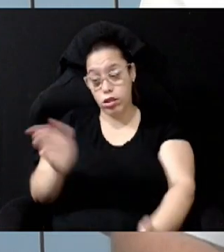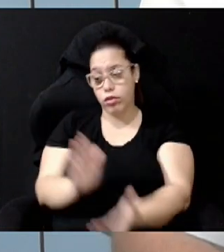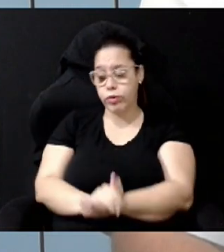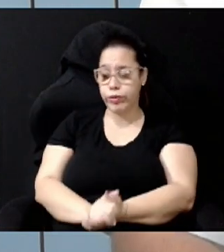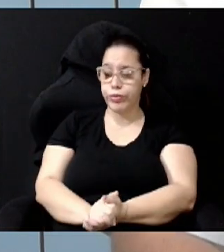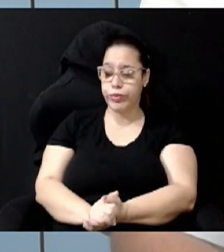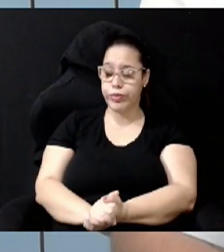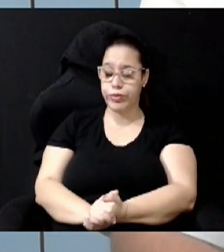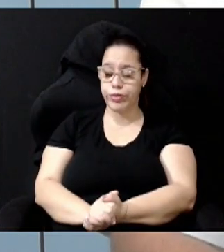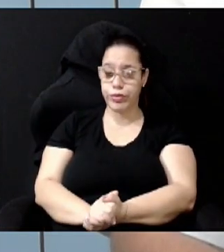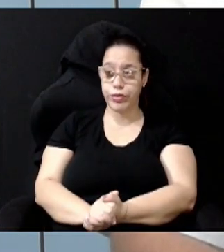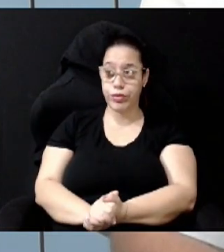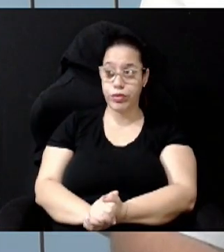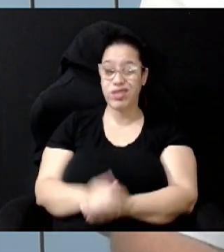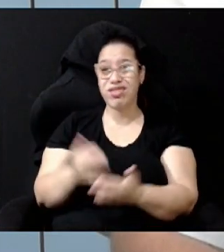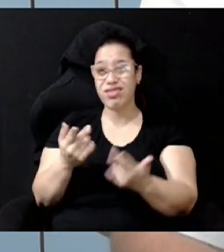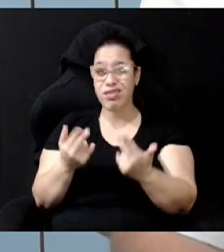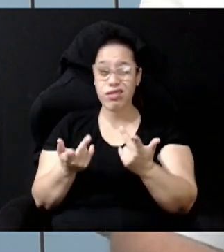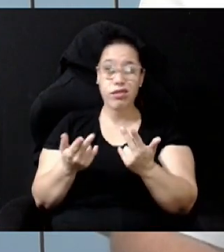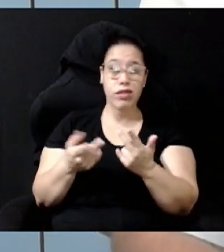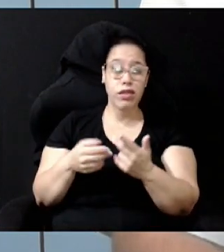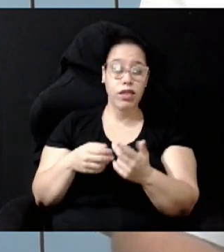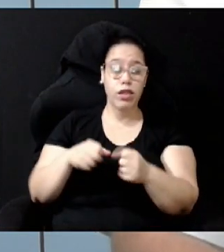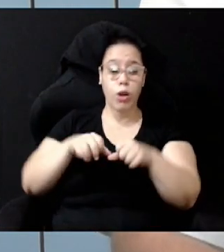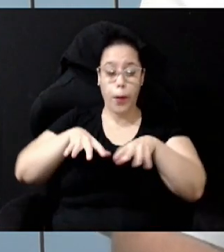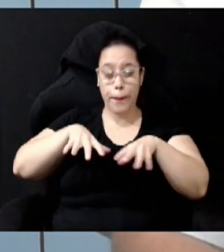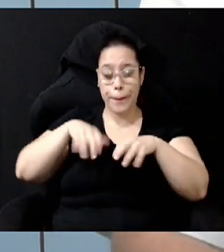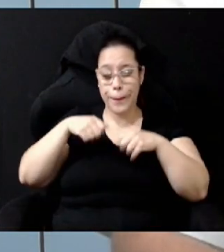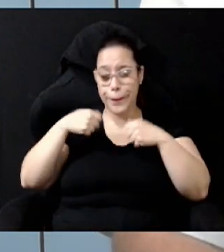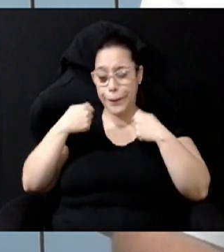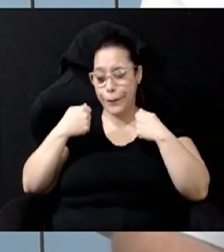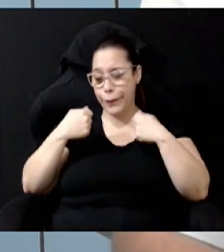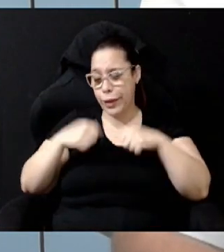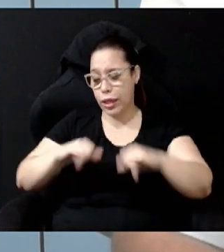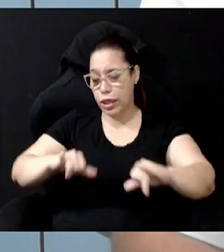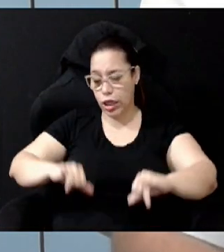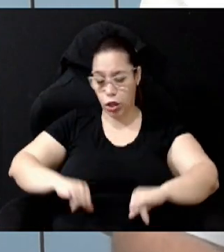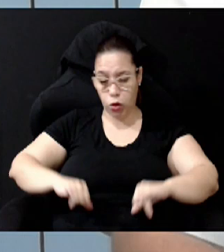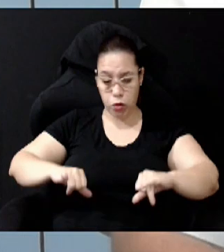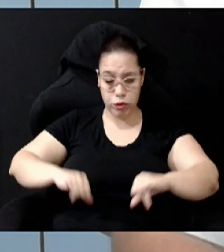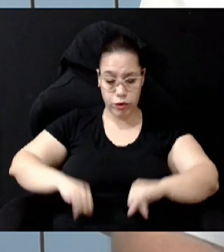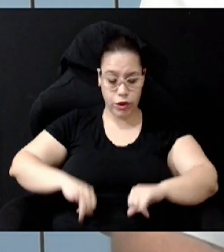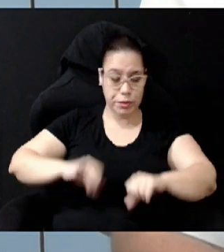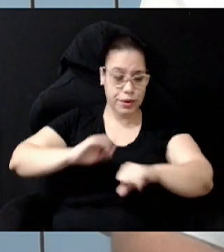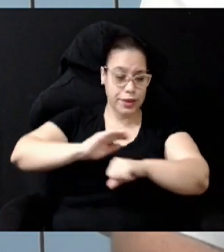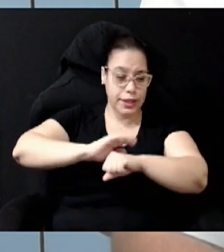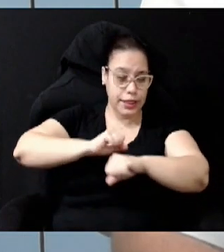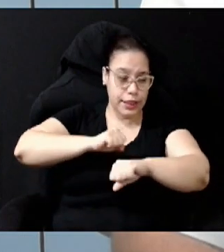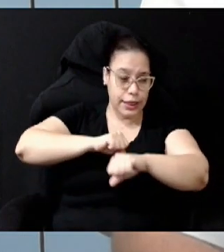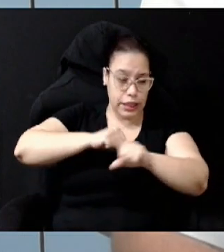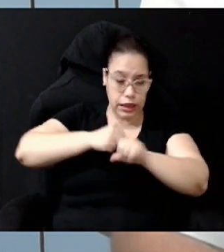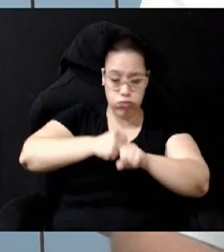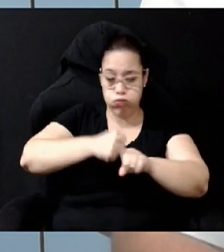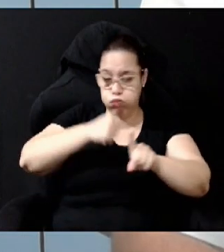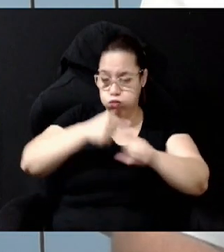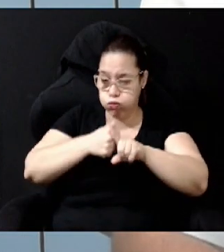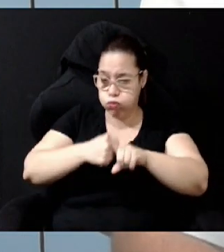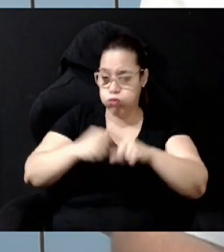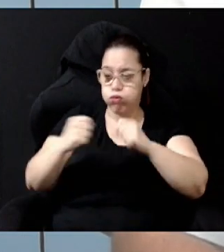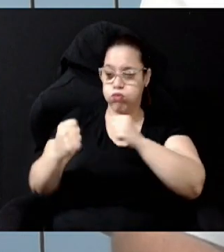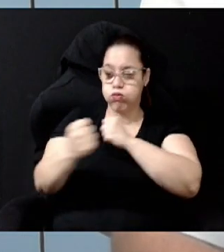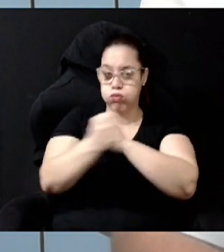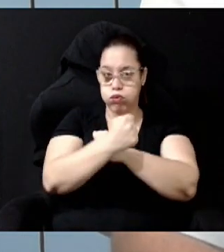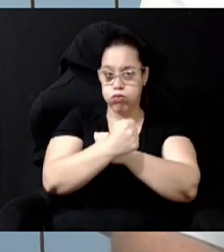mesmo tempo, nós sofremos uma pressão imobiliária naquela região, com gente defendendo, né, desconsiderando